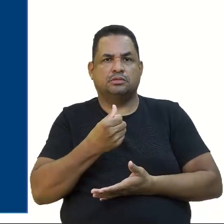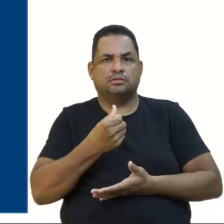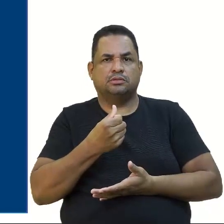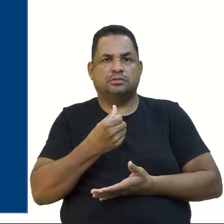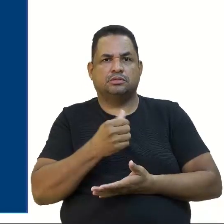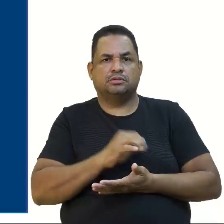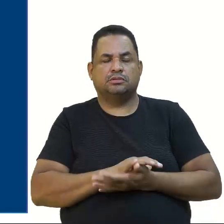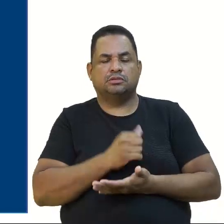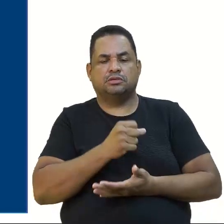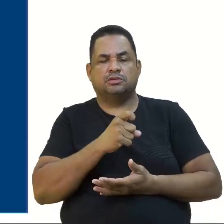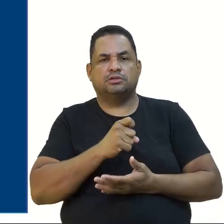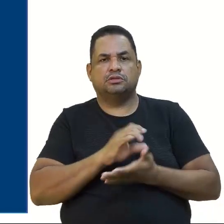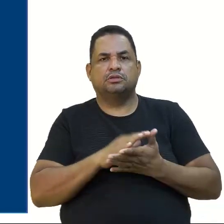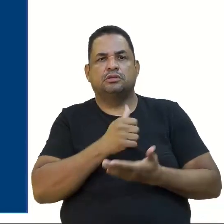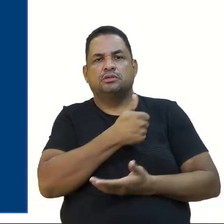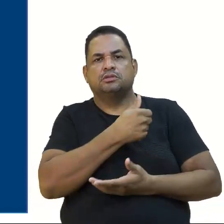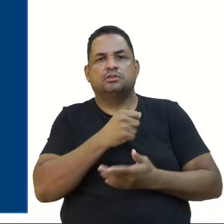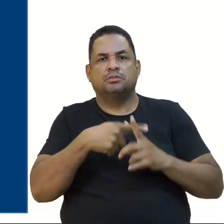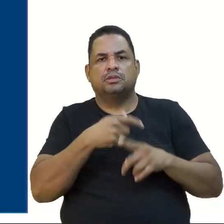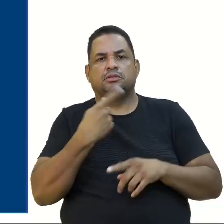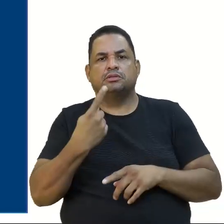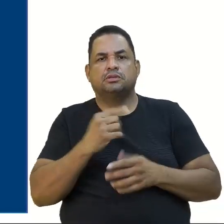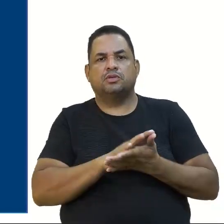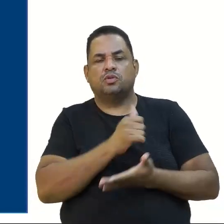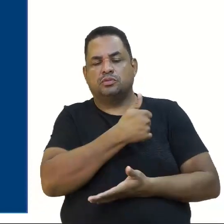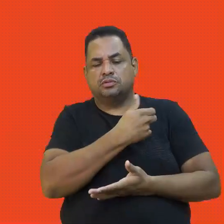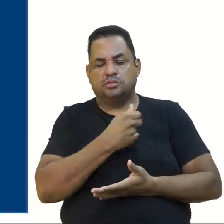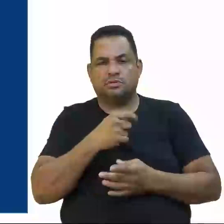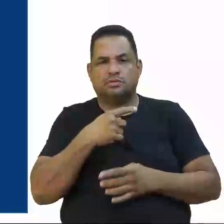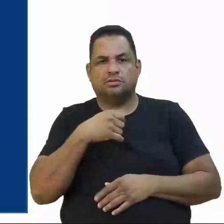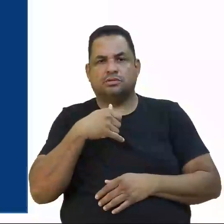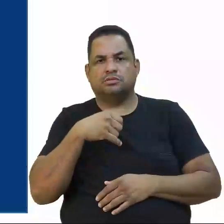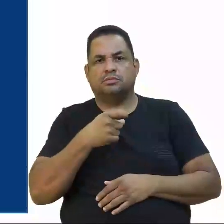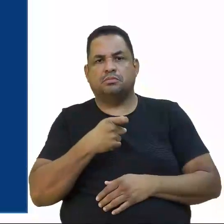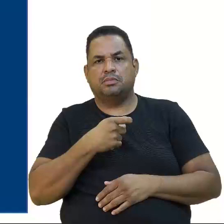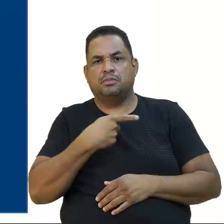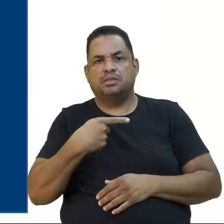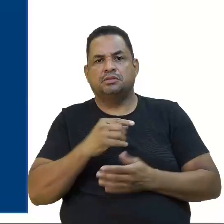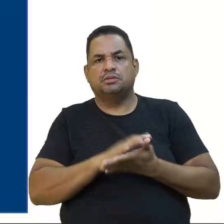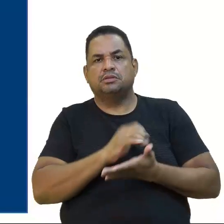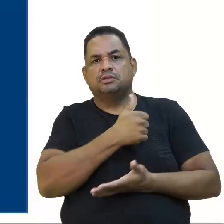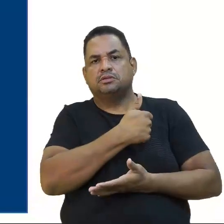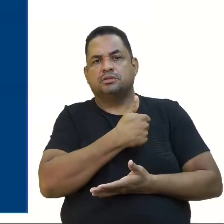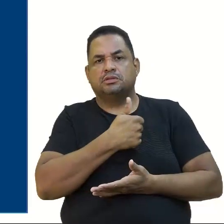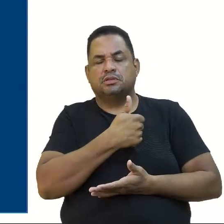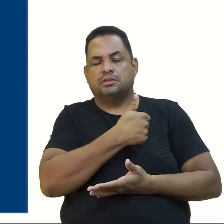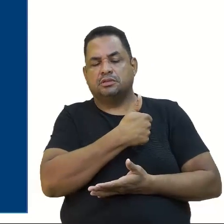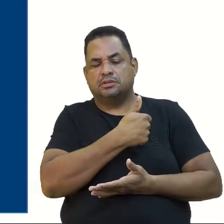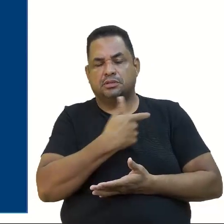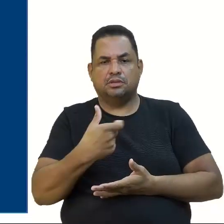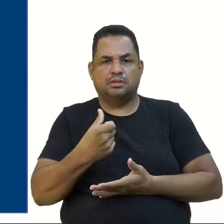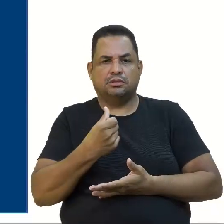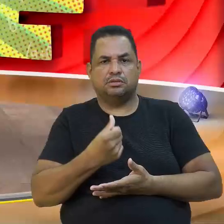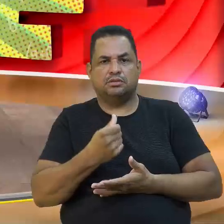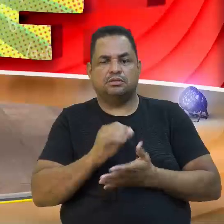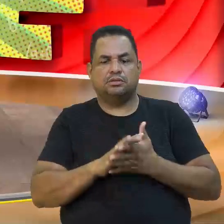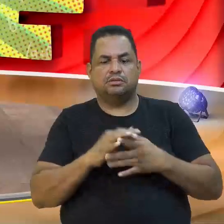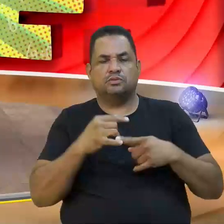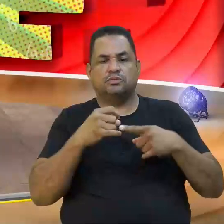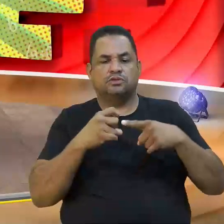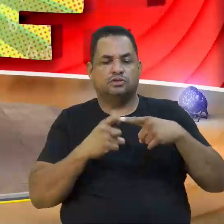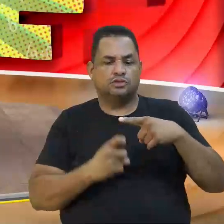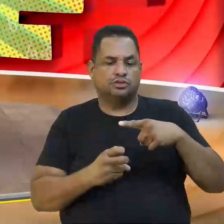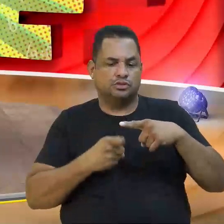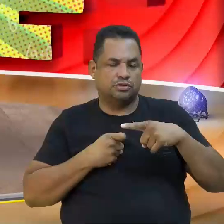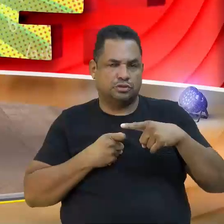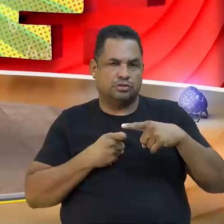16 mais X, Y igual a 16 menos X ou Y igual a 16 sobre X. E aí, o